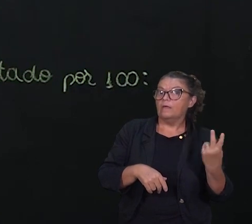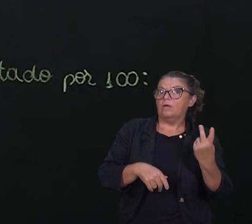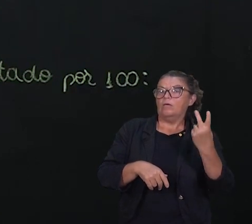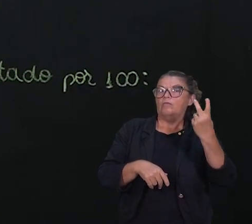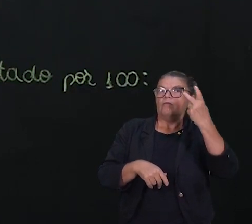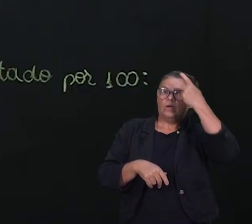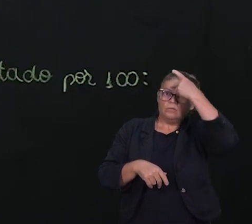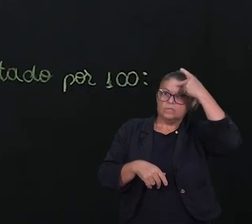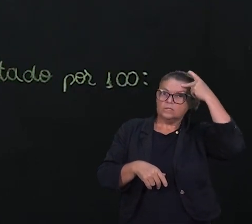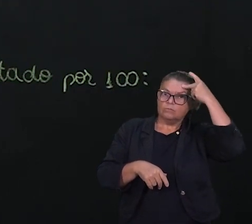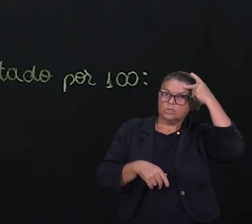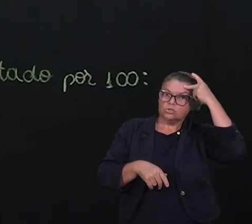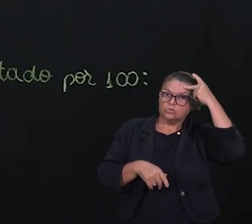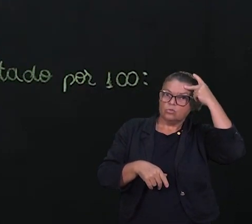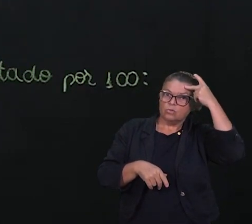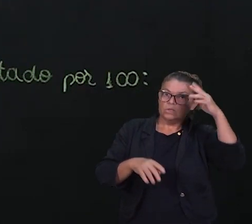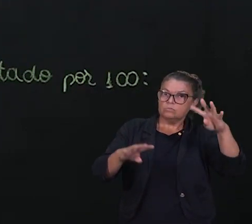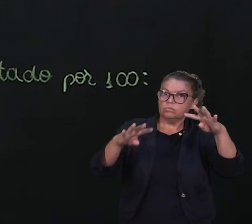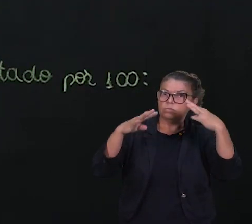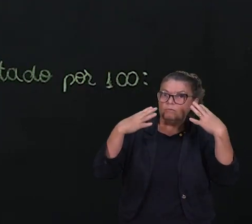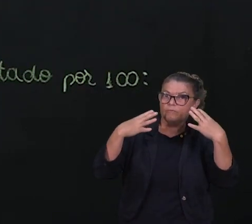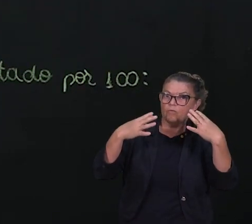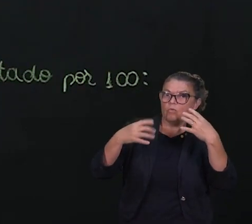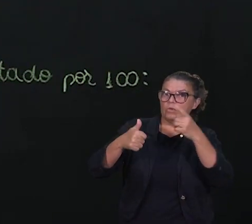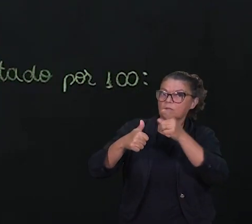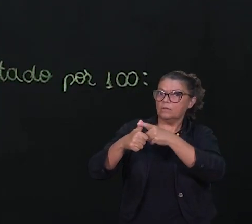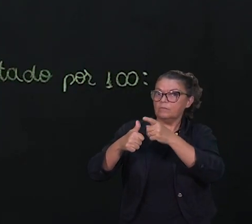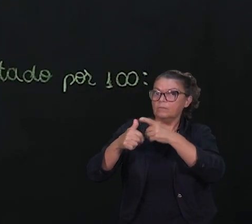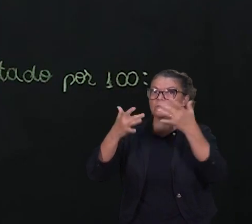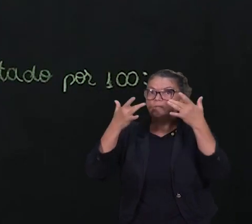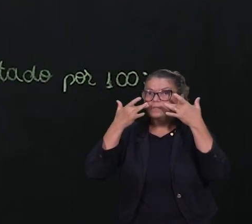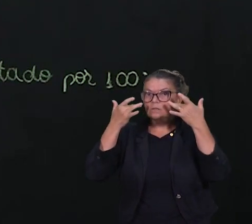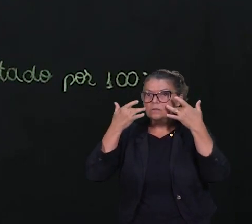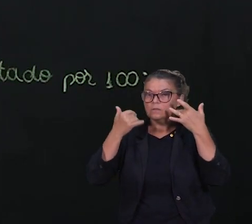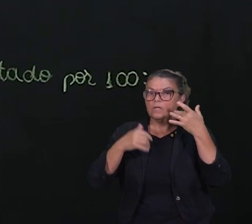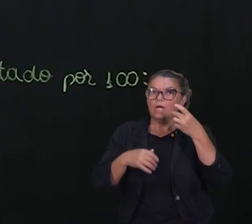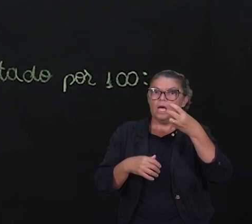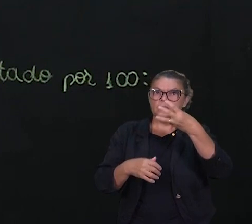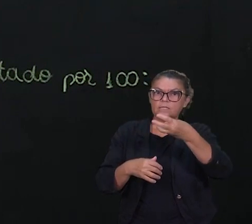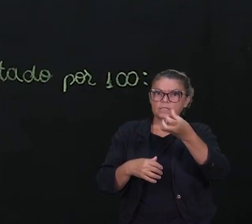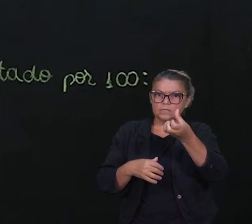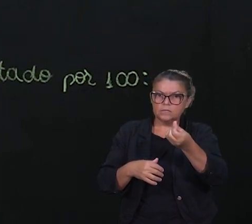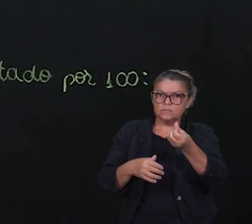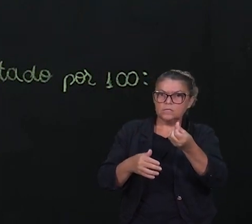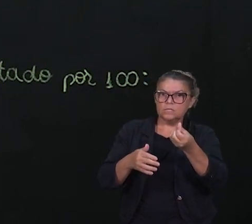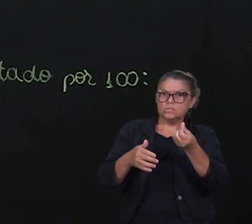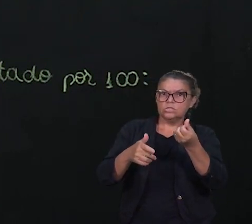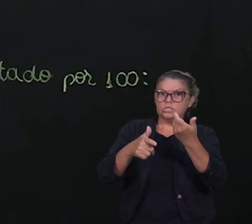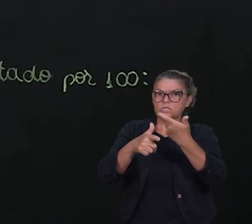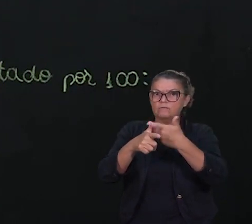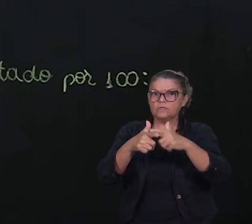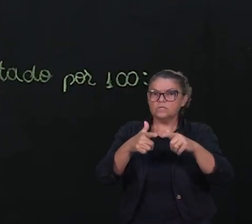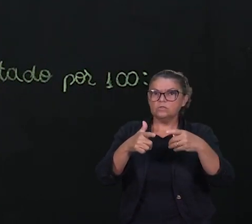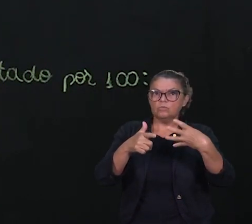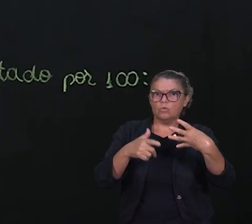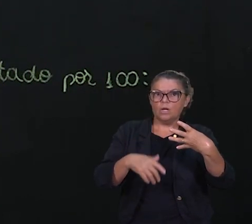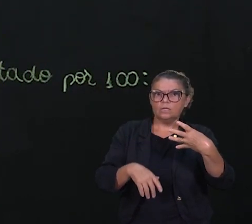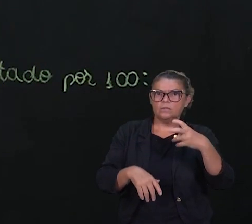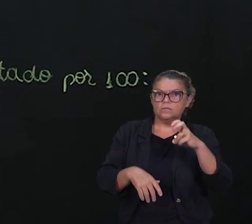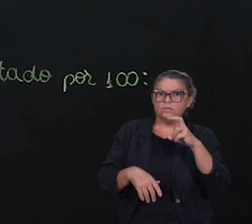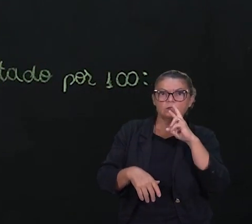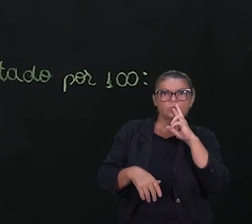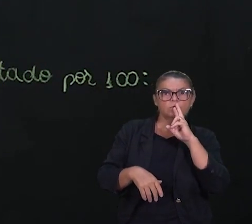tivemos na primeira peça. Logo então, ao dividirmos 36 por 245, a gente acha